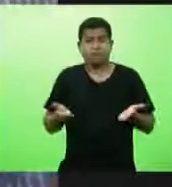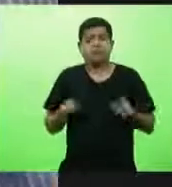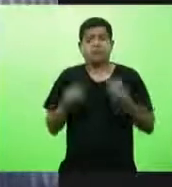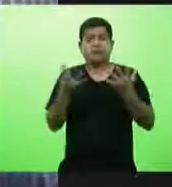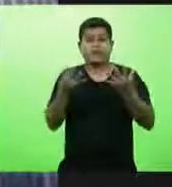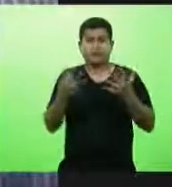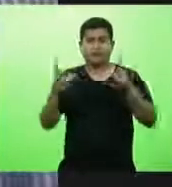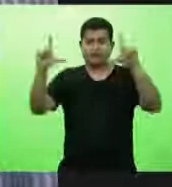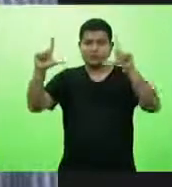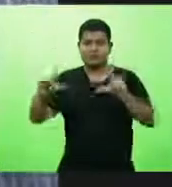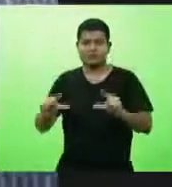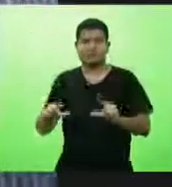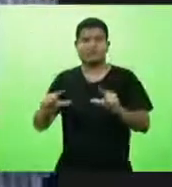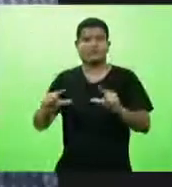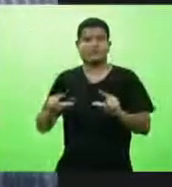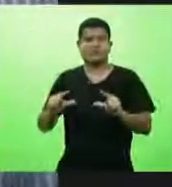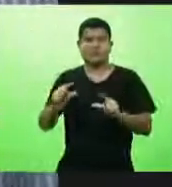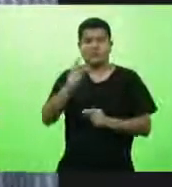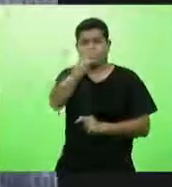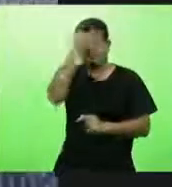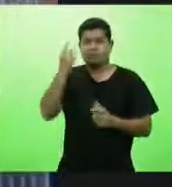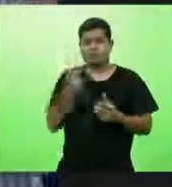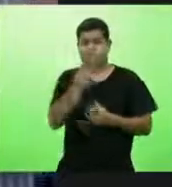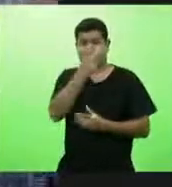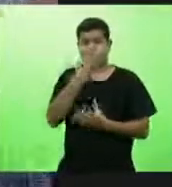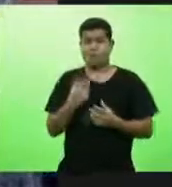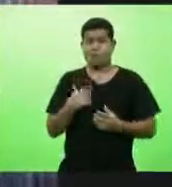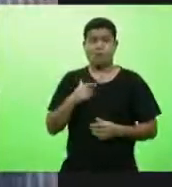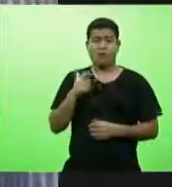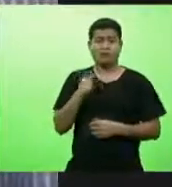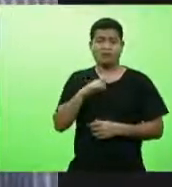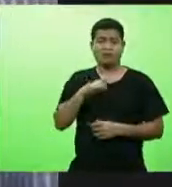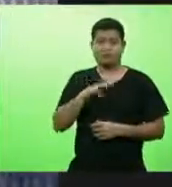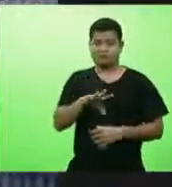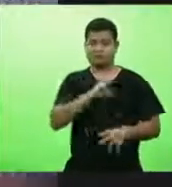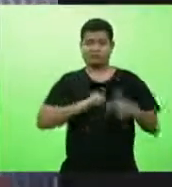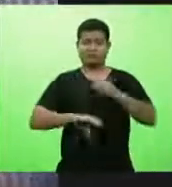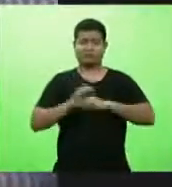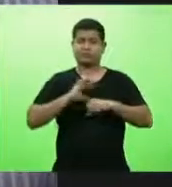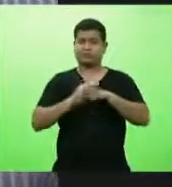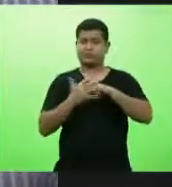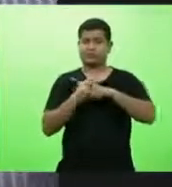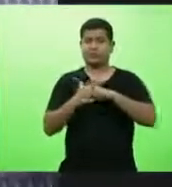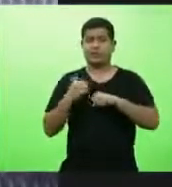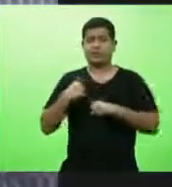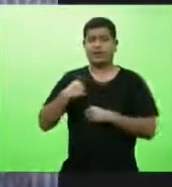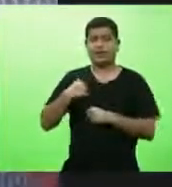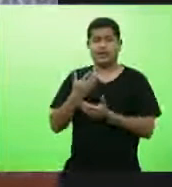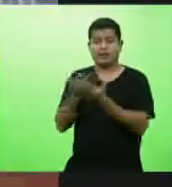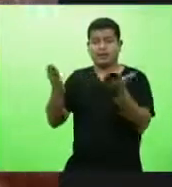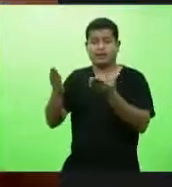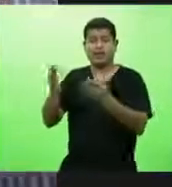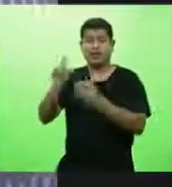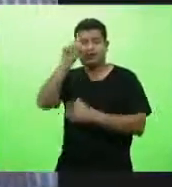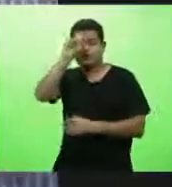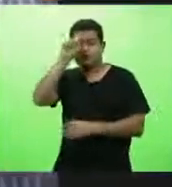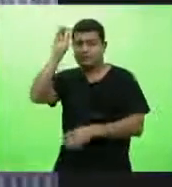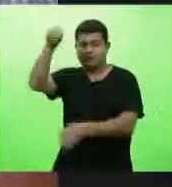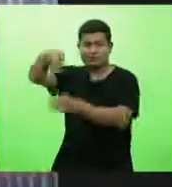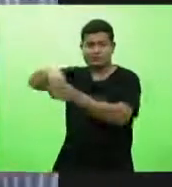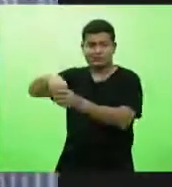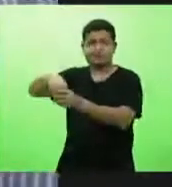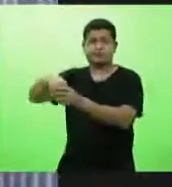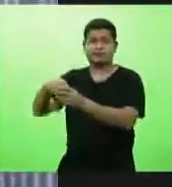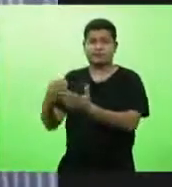o número de pessoas contaminadas, para que se possa ter dentro dos hospitais, além de